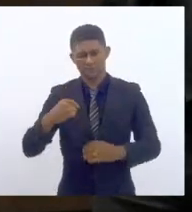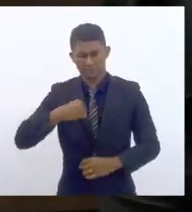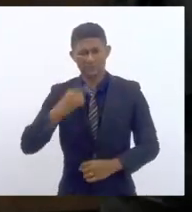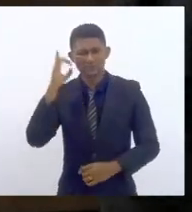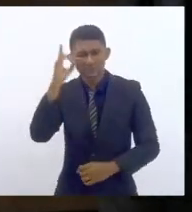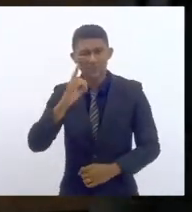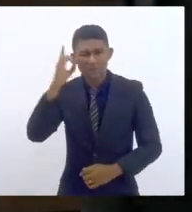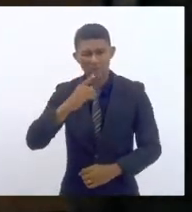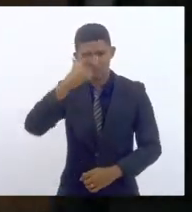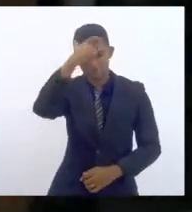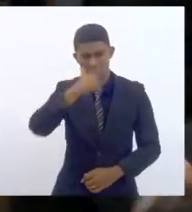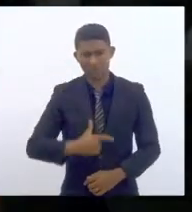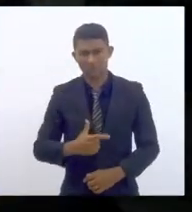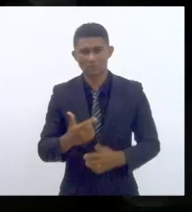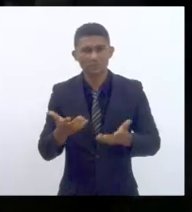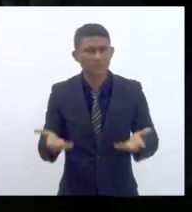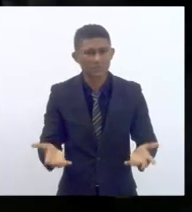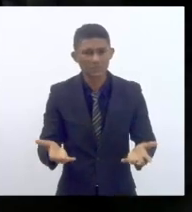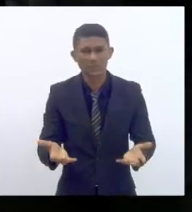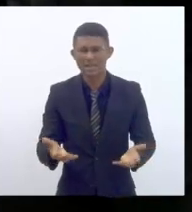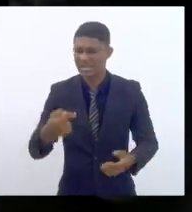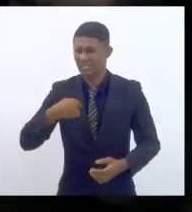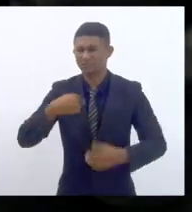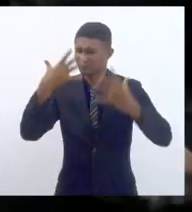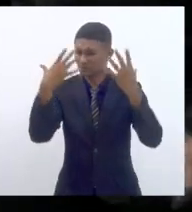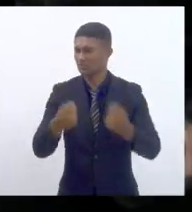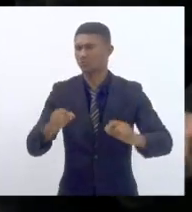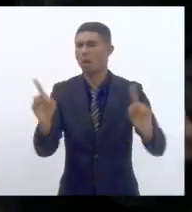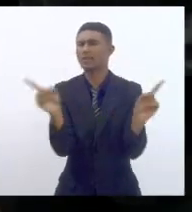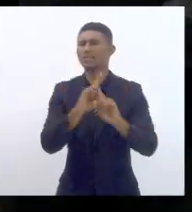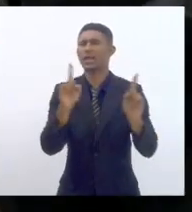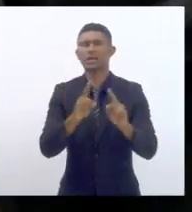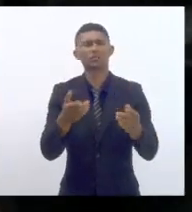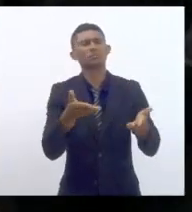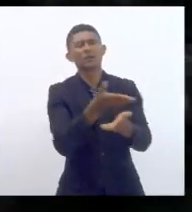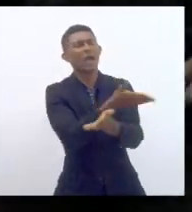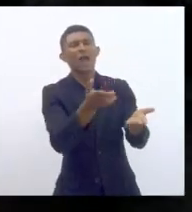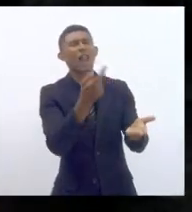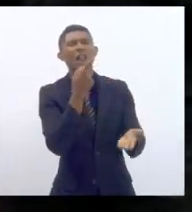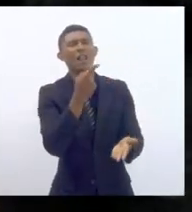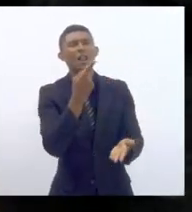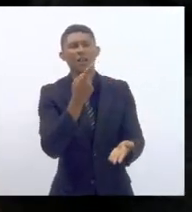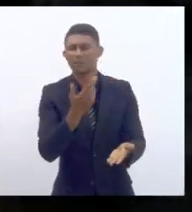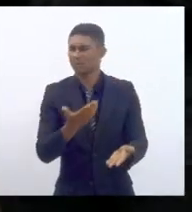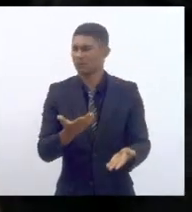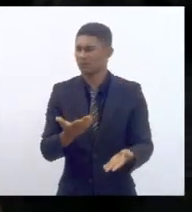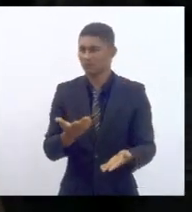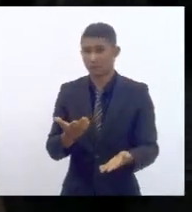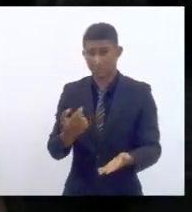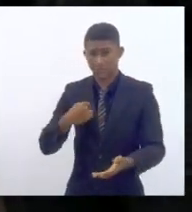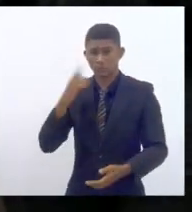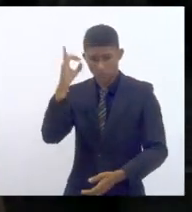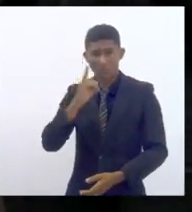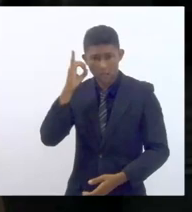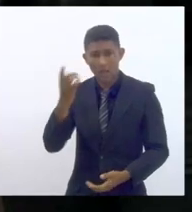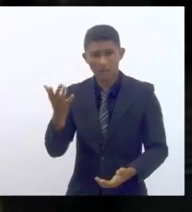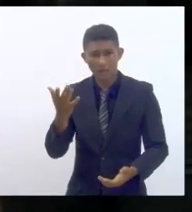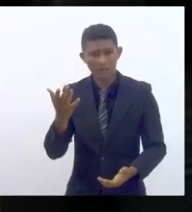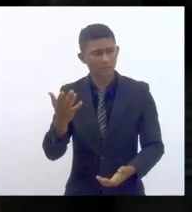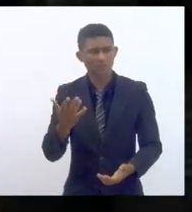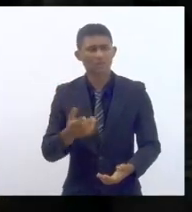parlamentar, não aceito e não vou admitir que me digam, porque eu estou deputado estadual, que eu